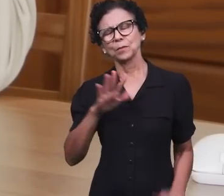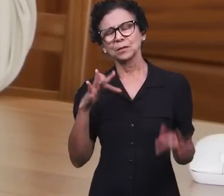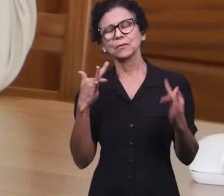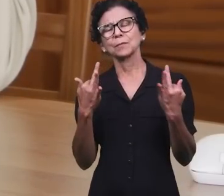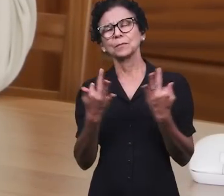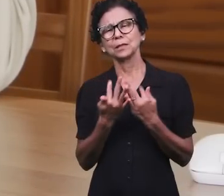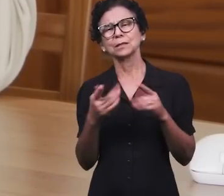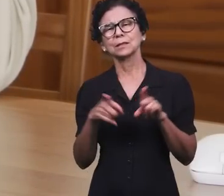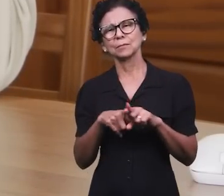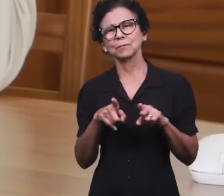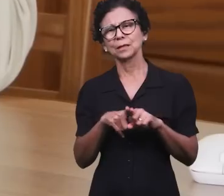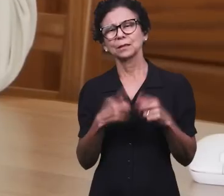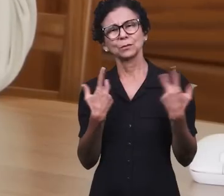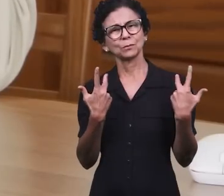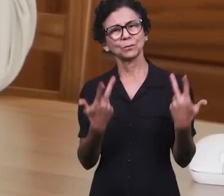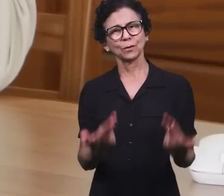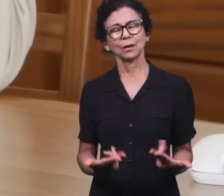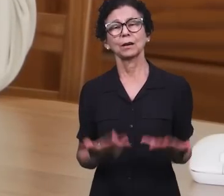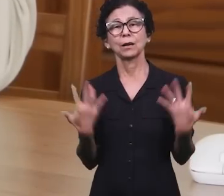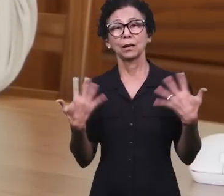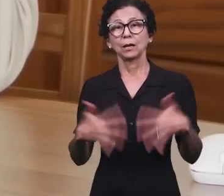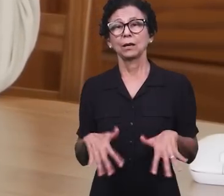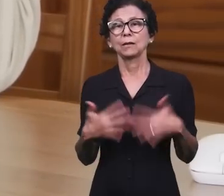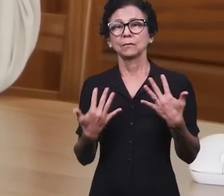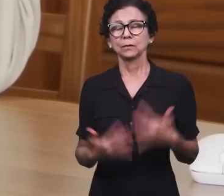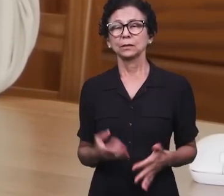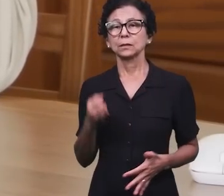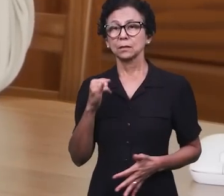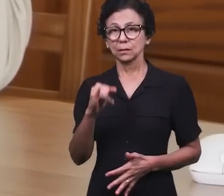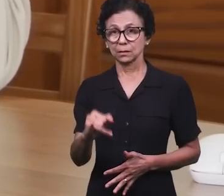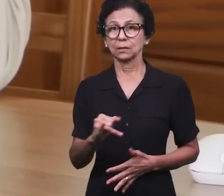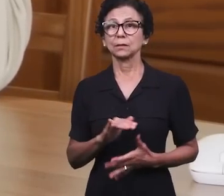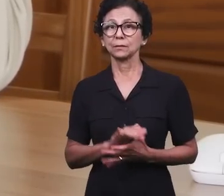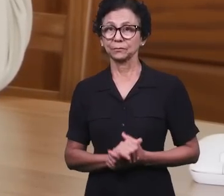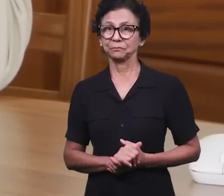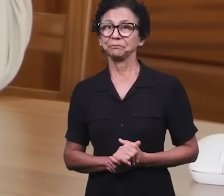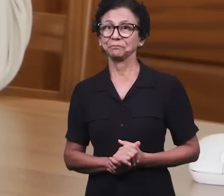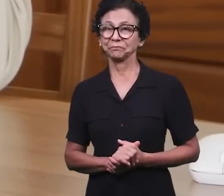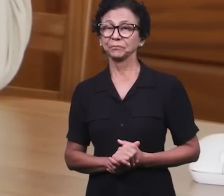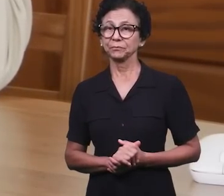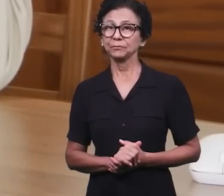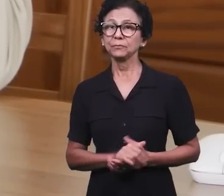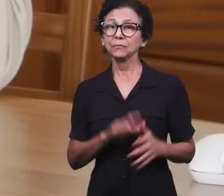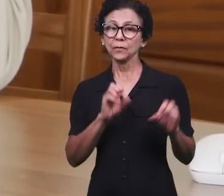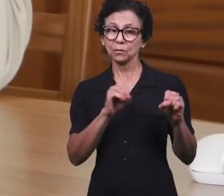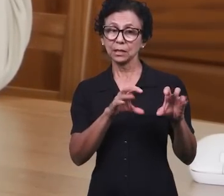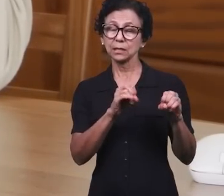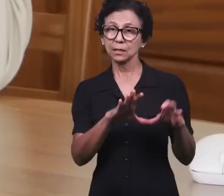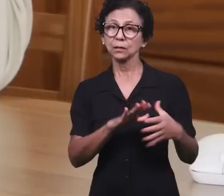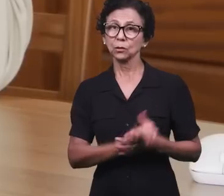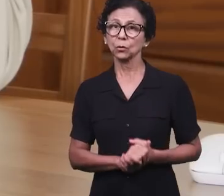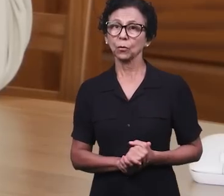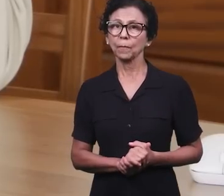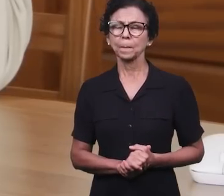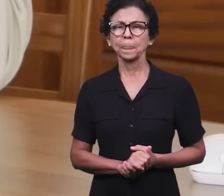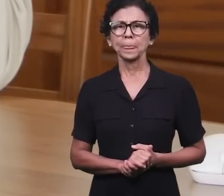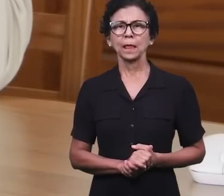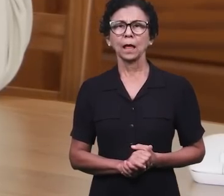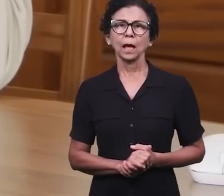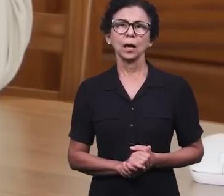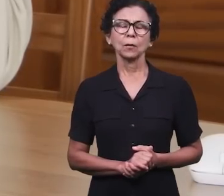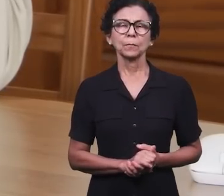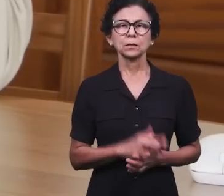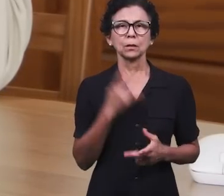é a aflição de muitas famílias nessa hora, né? Mas acontece assim: se você ensinou realmente o caminho do Senhor para ele, deu exemplo, porque são duas coisas